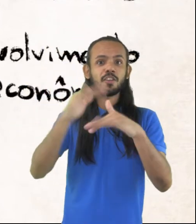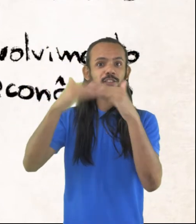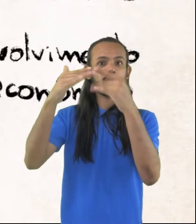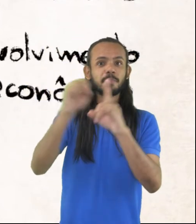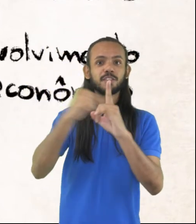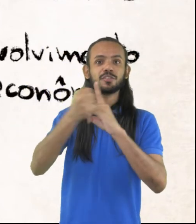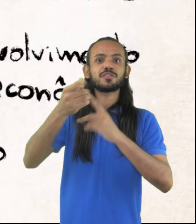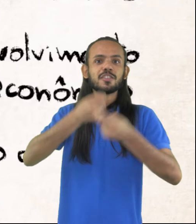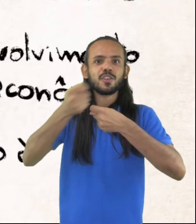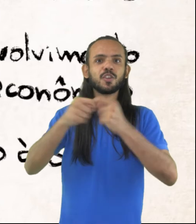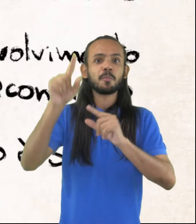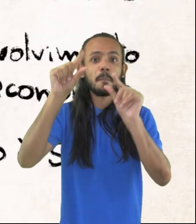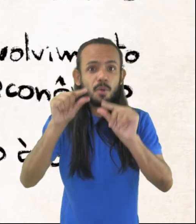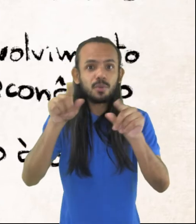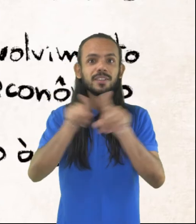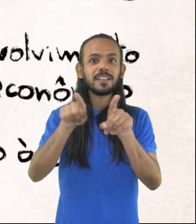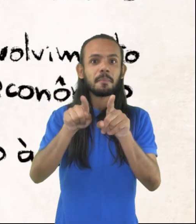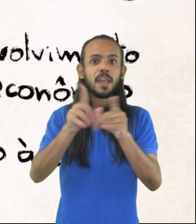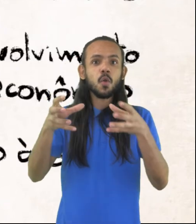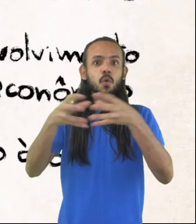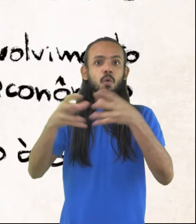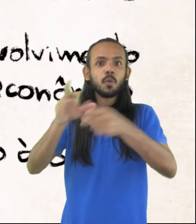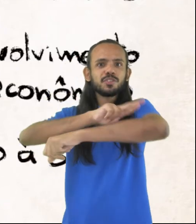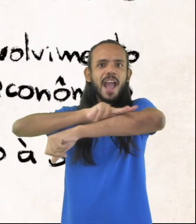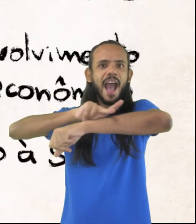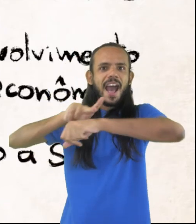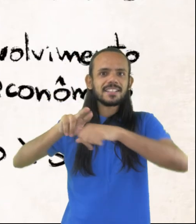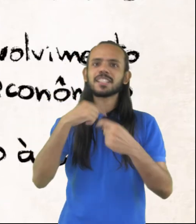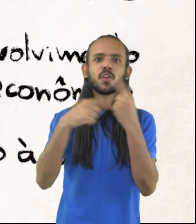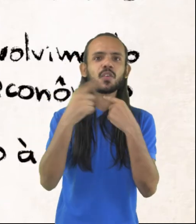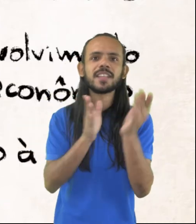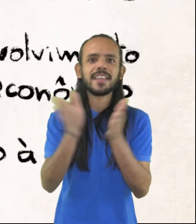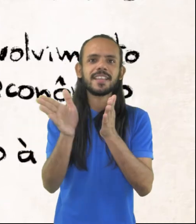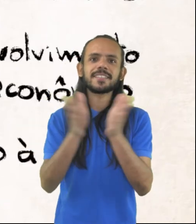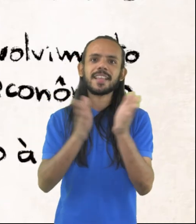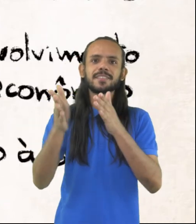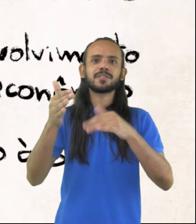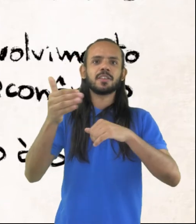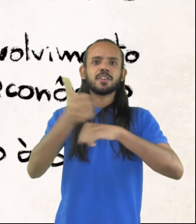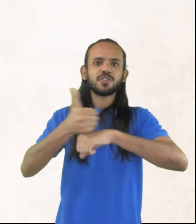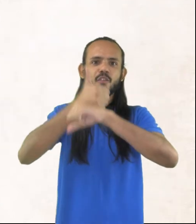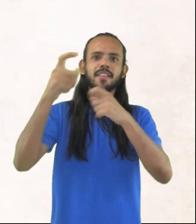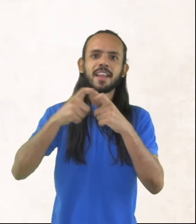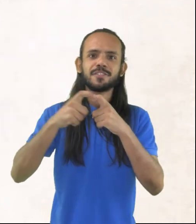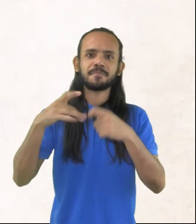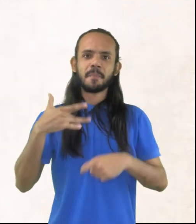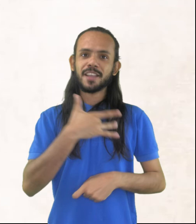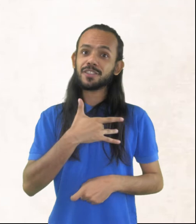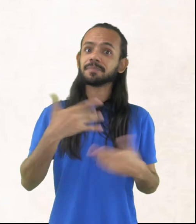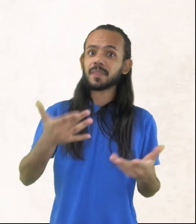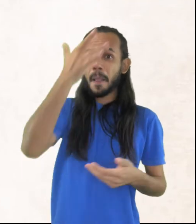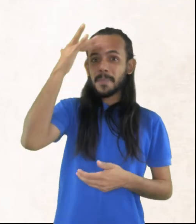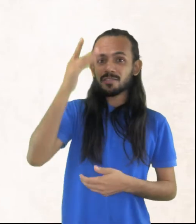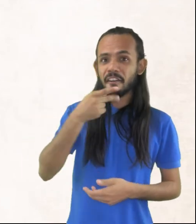comparação com as outras e entre as populações que costumam ter menos acesso a serviços de saúde de qualidade. Quando alguém fala